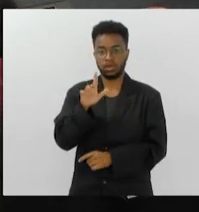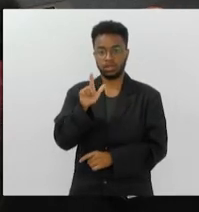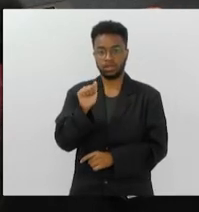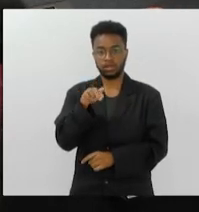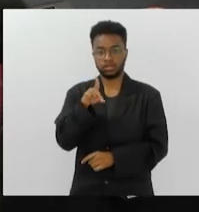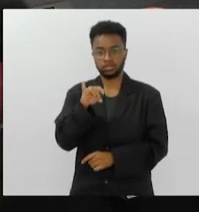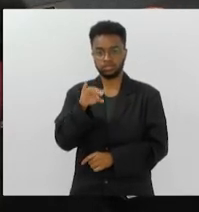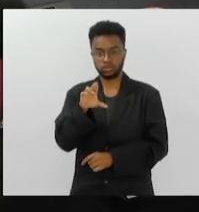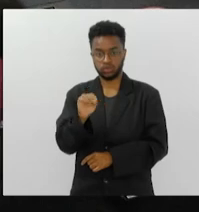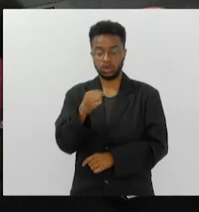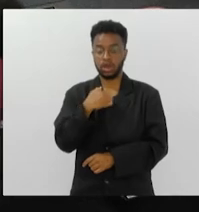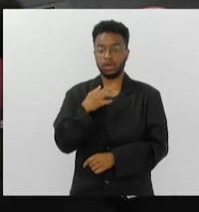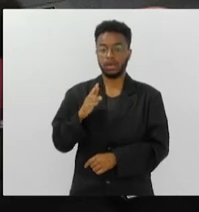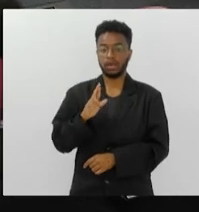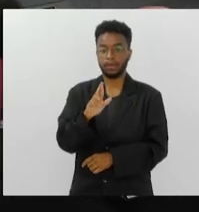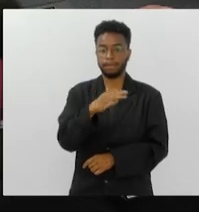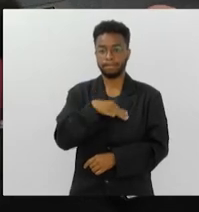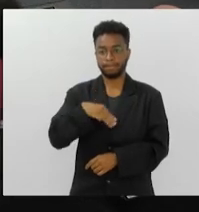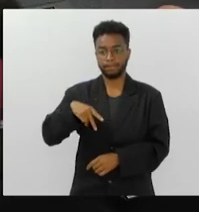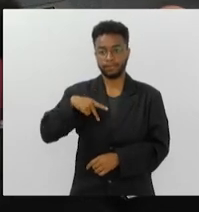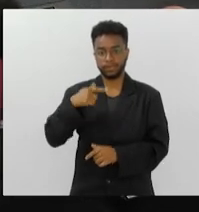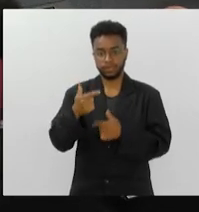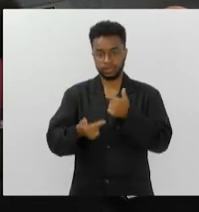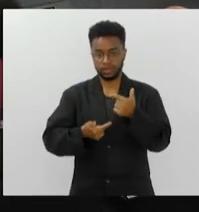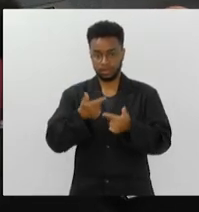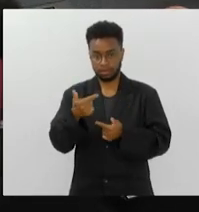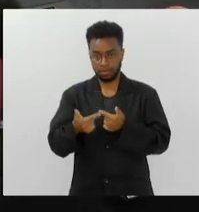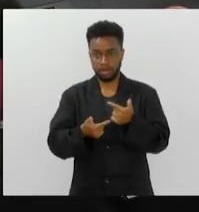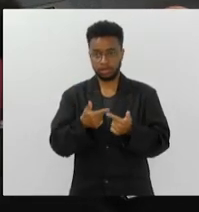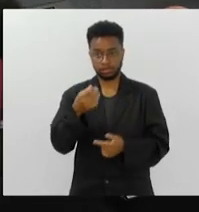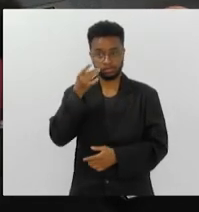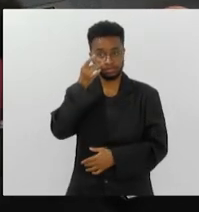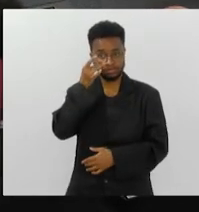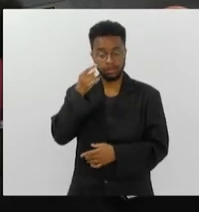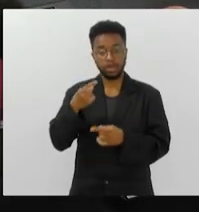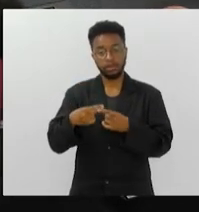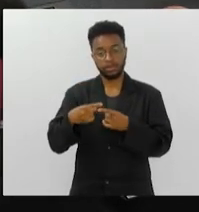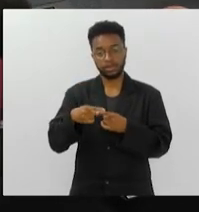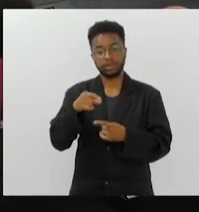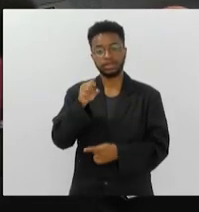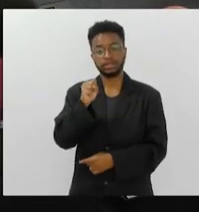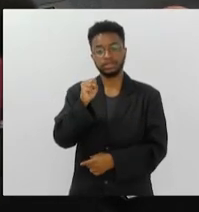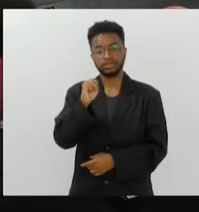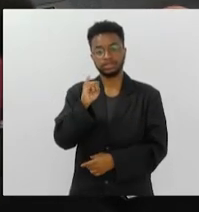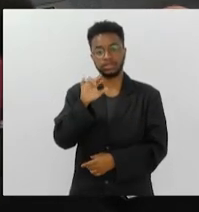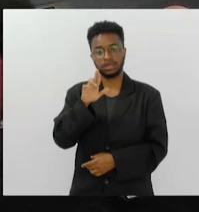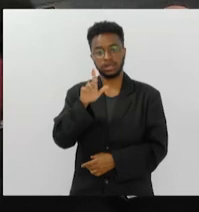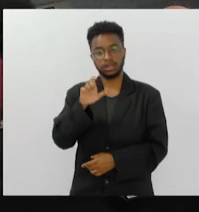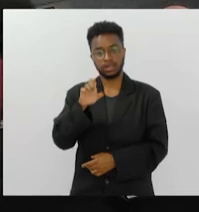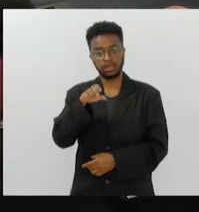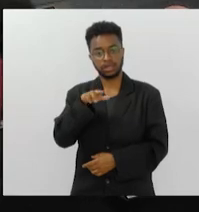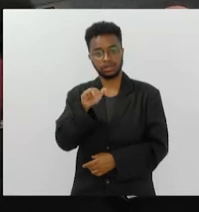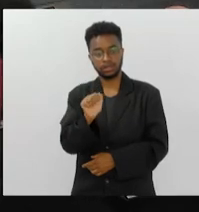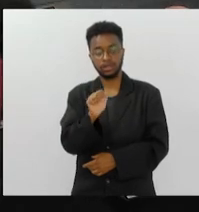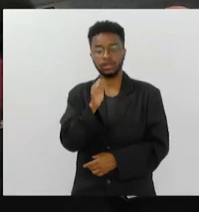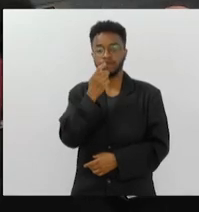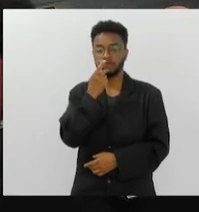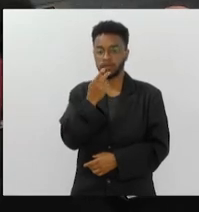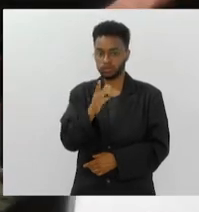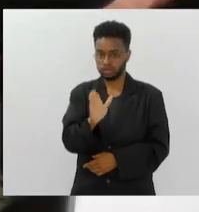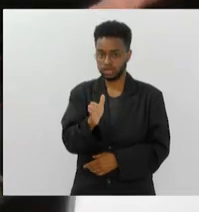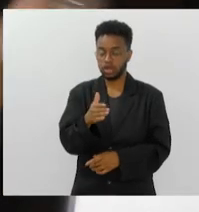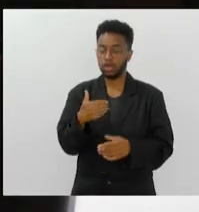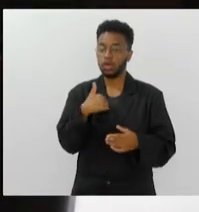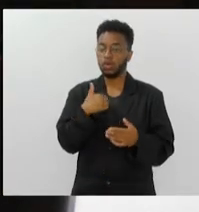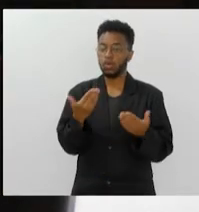eu representando aqui o Ministério Público do Trabalho, né, presencialmente, porque Sirlene já falou por nós, hoje, além de homenagear o